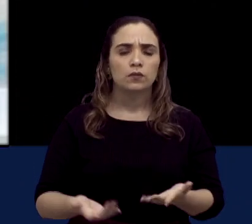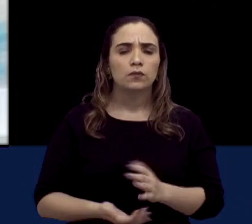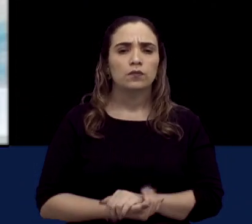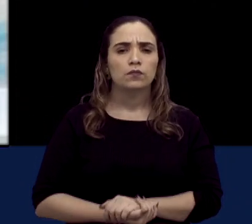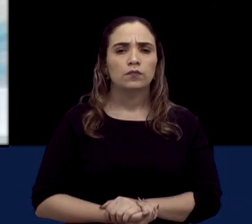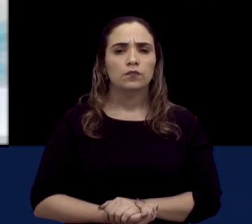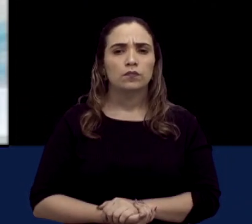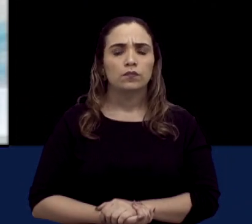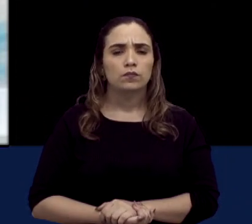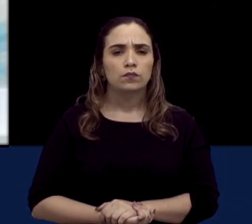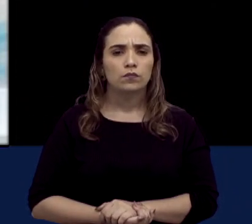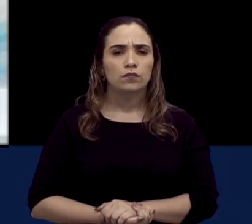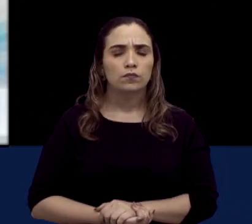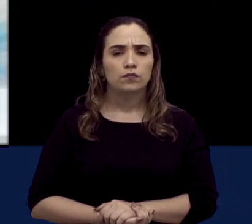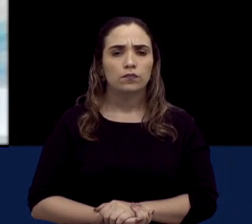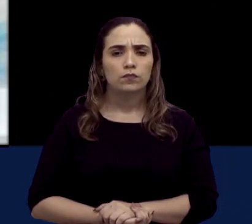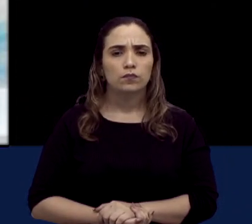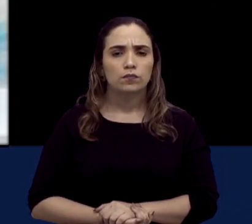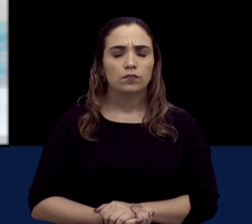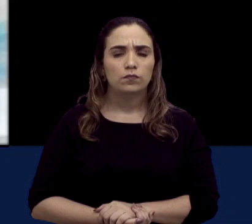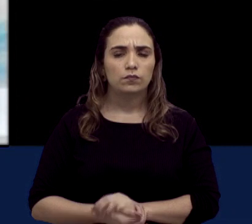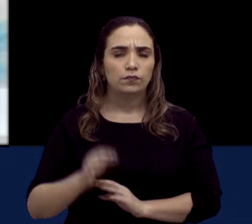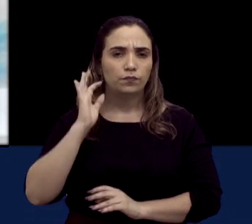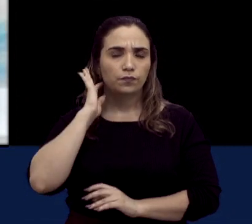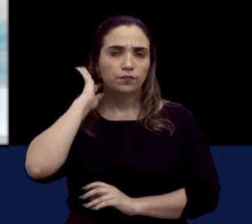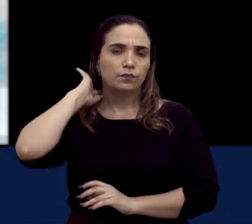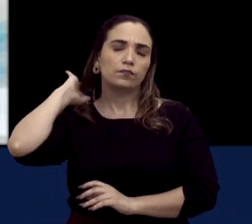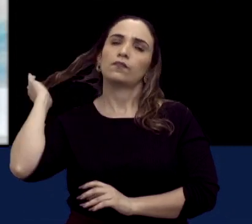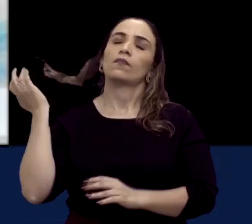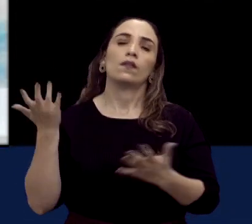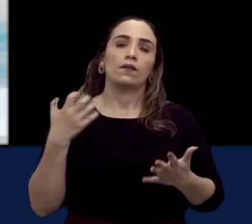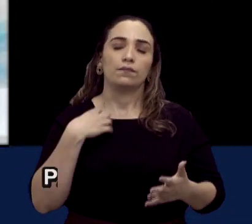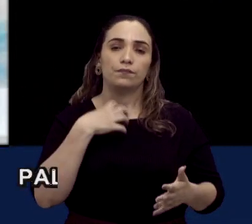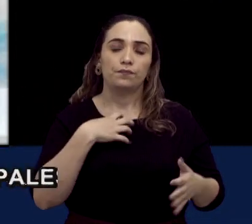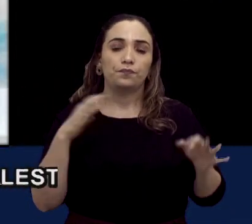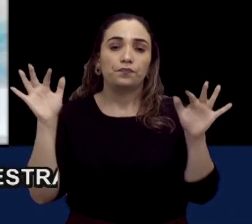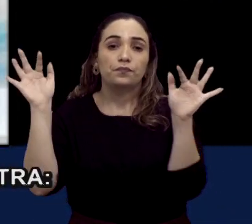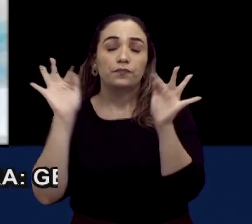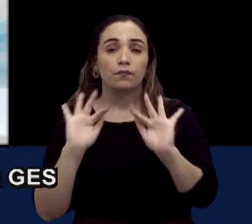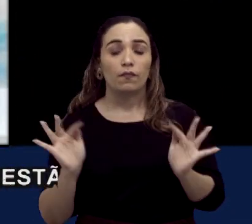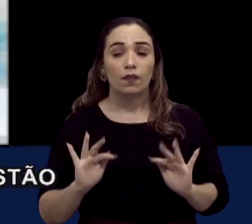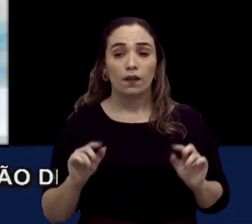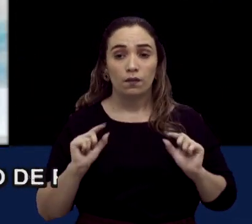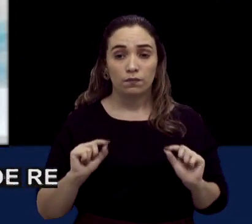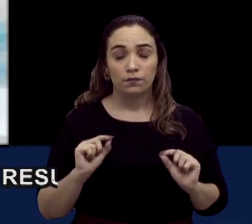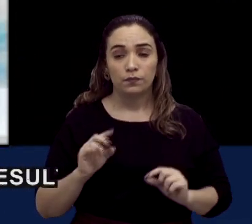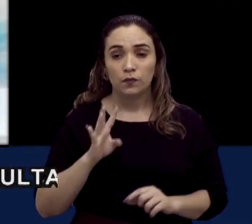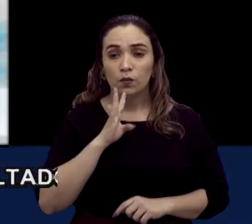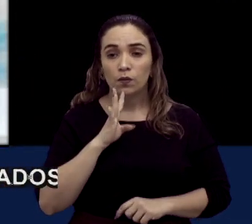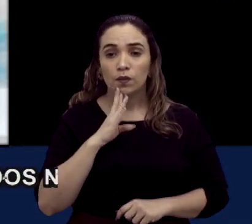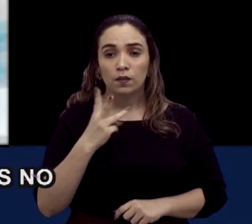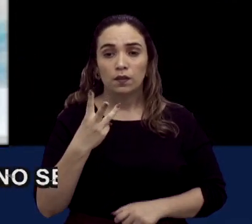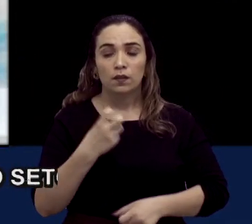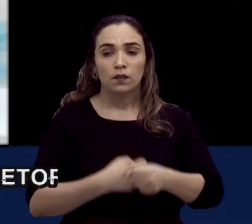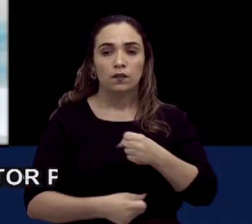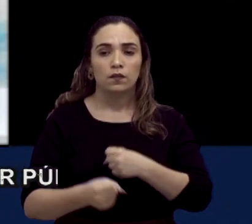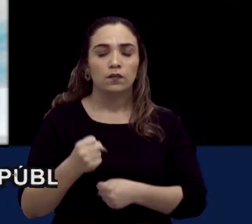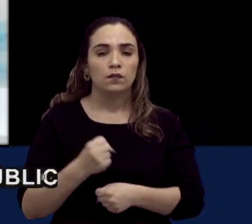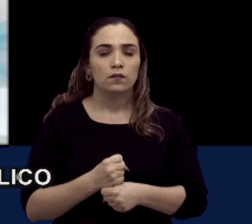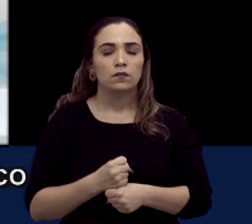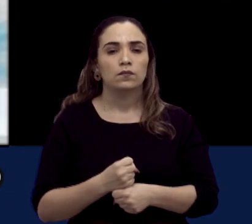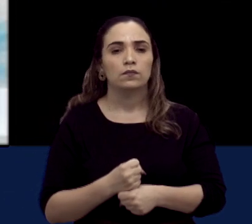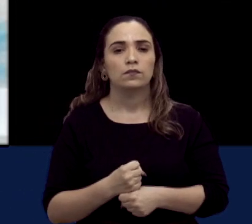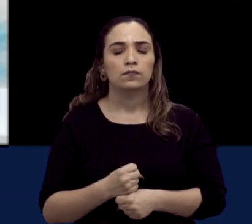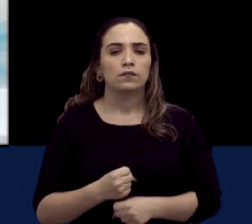E aí, para minha felicidade, eu conheci há 3 anos atrás o que